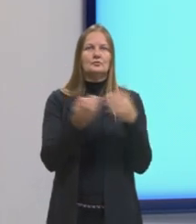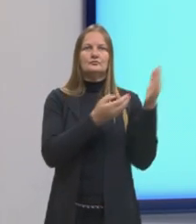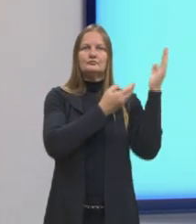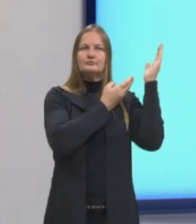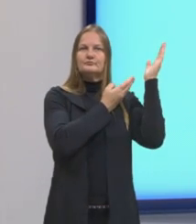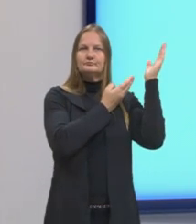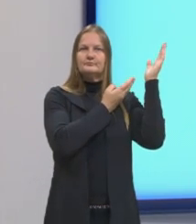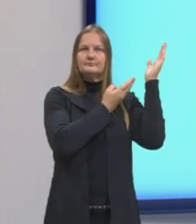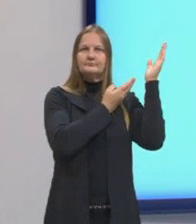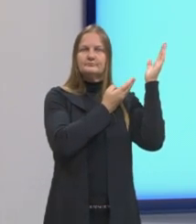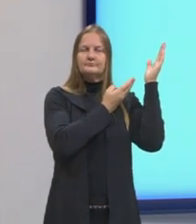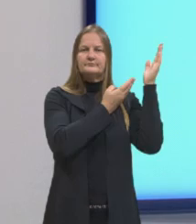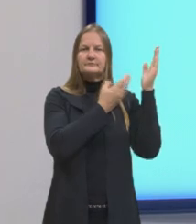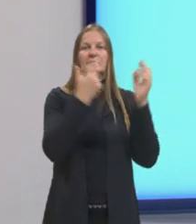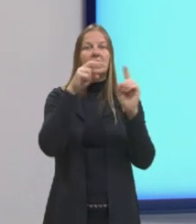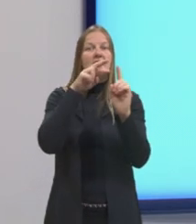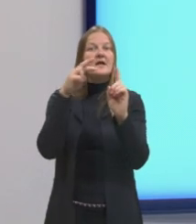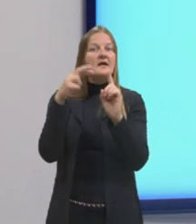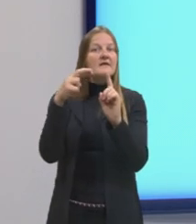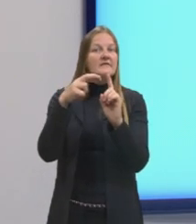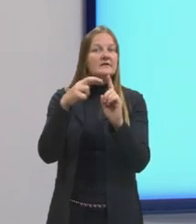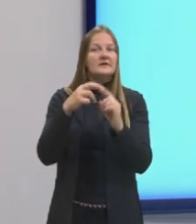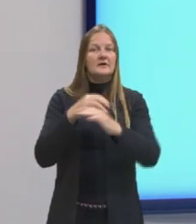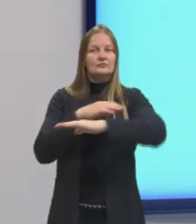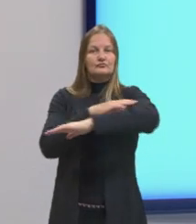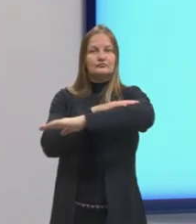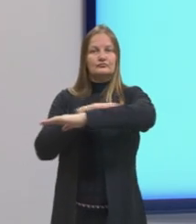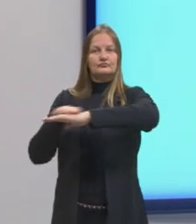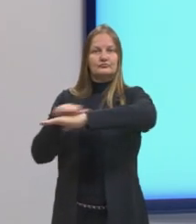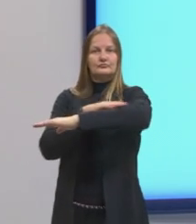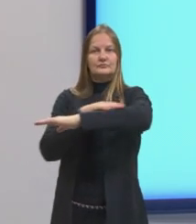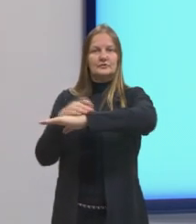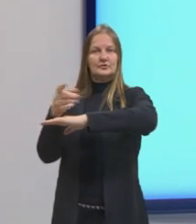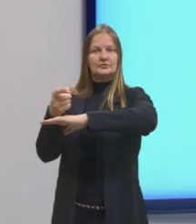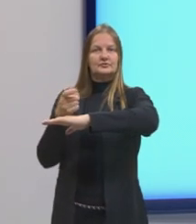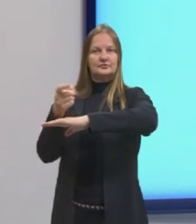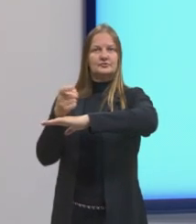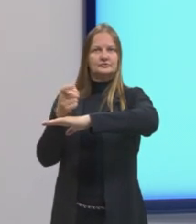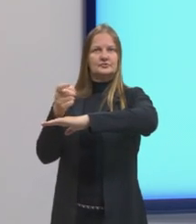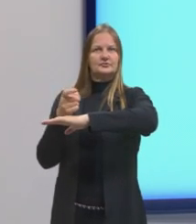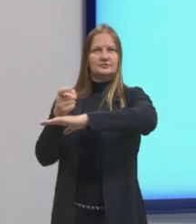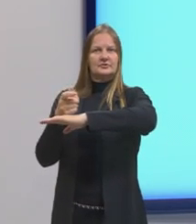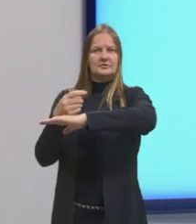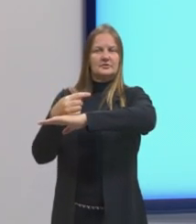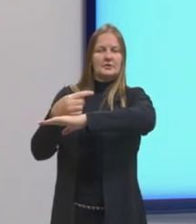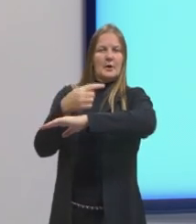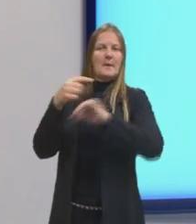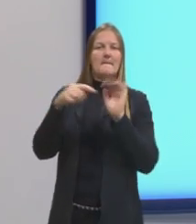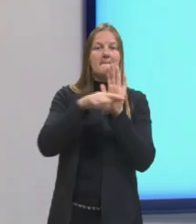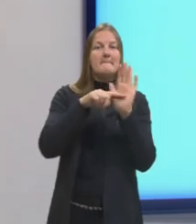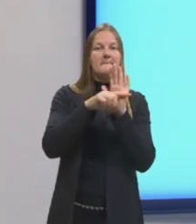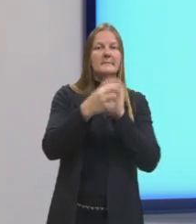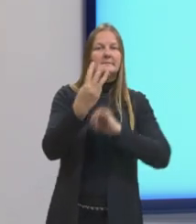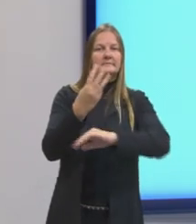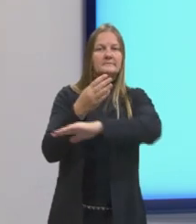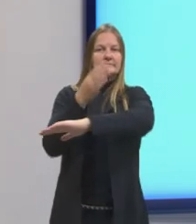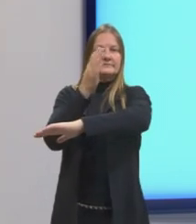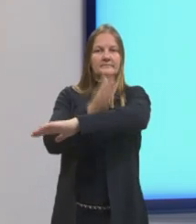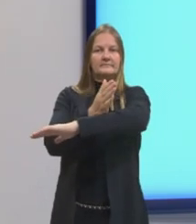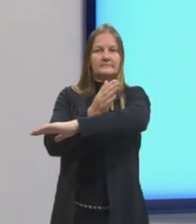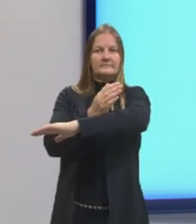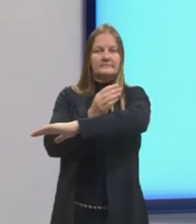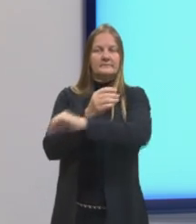outra referência vejam bem quando X aqui para ele terminar a localização do banco é menos três eu tenho